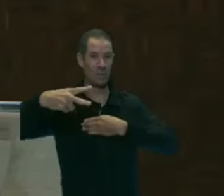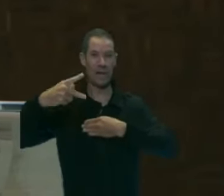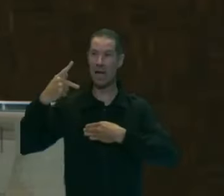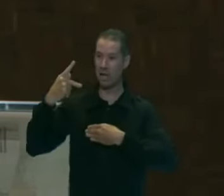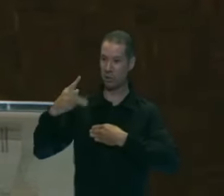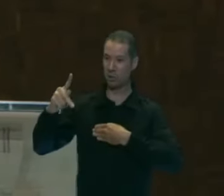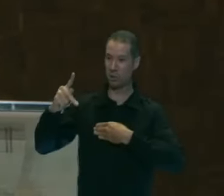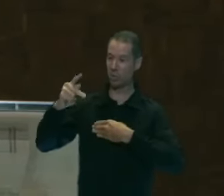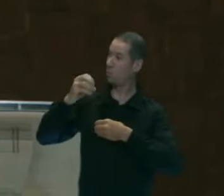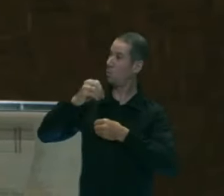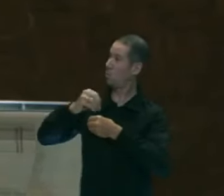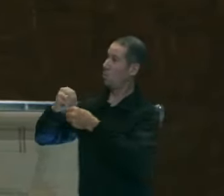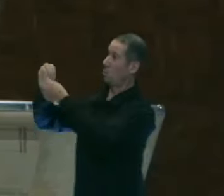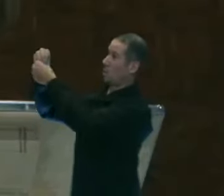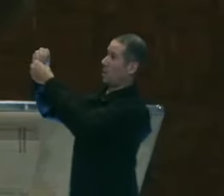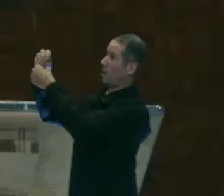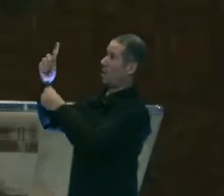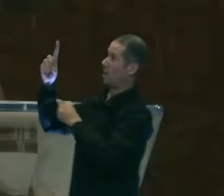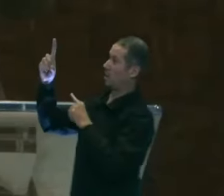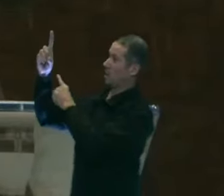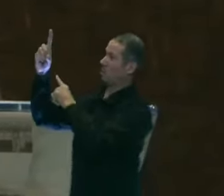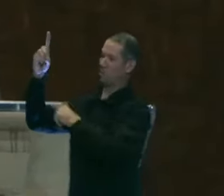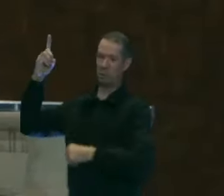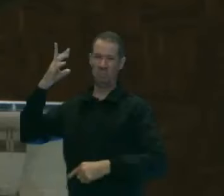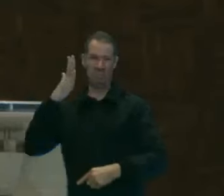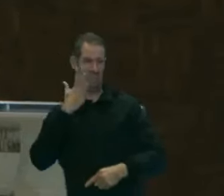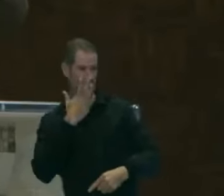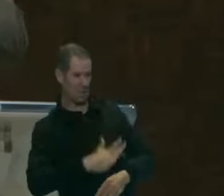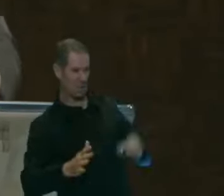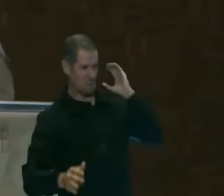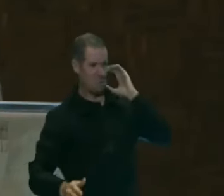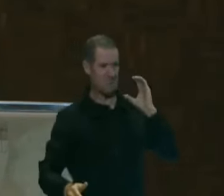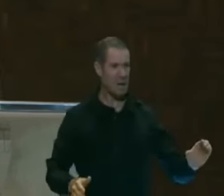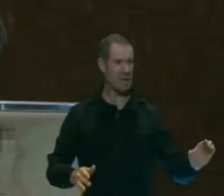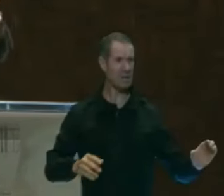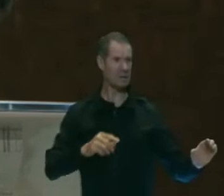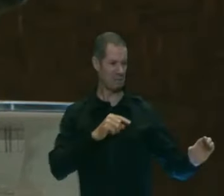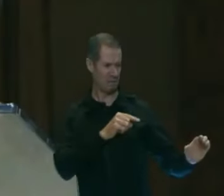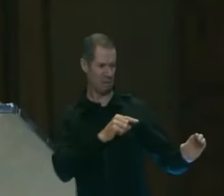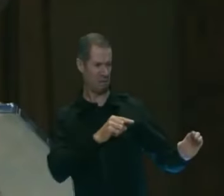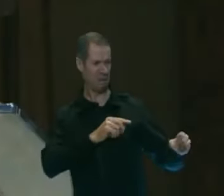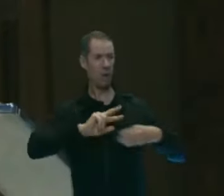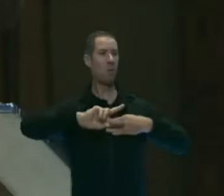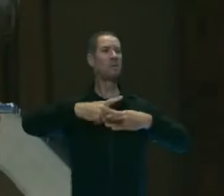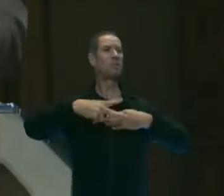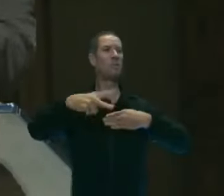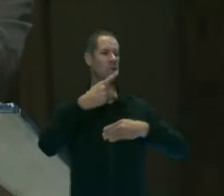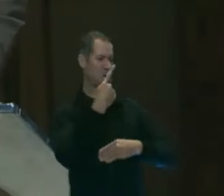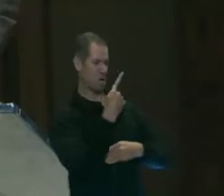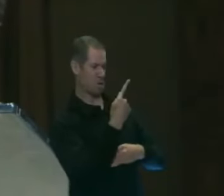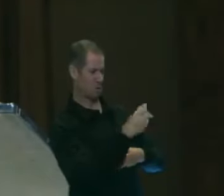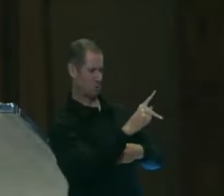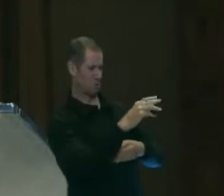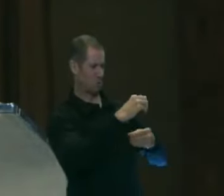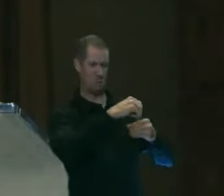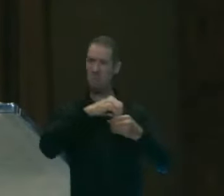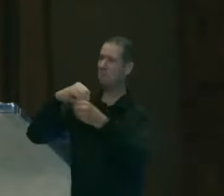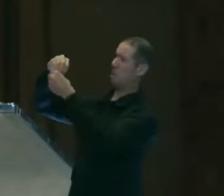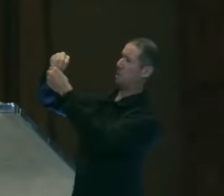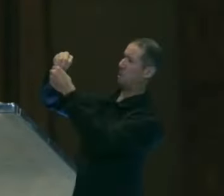oferta. Deus não se agrada de Caim e, consequentemente, da sua oferta. O